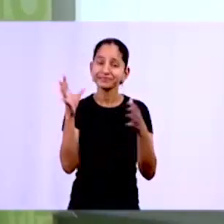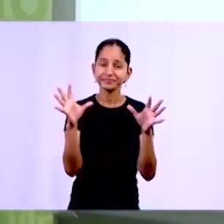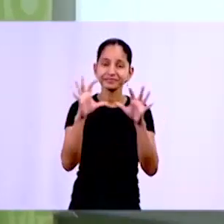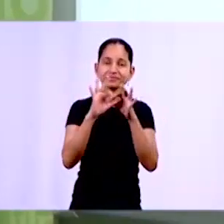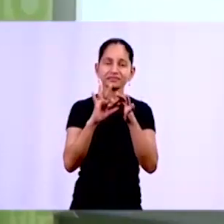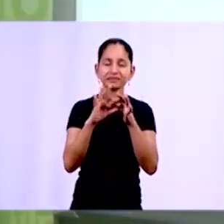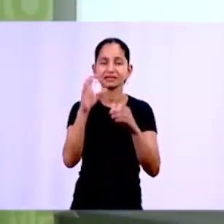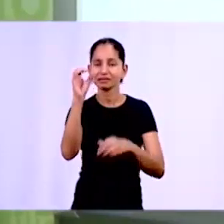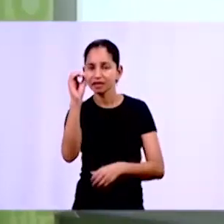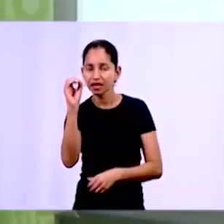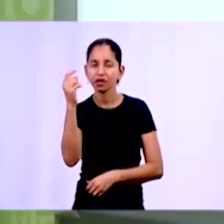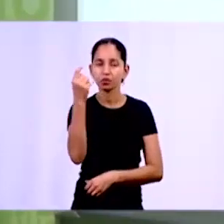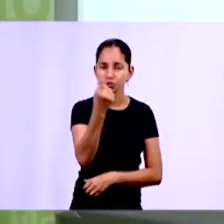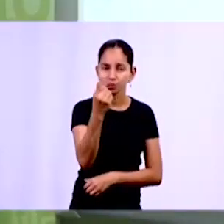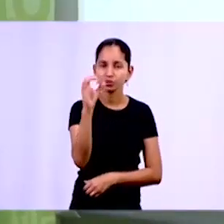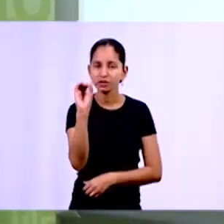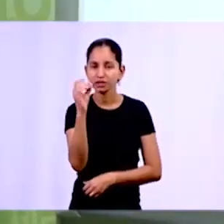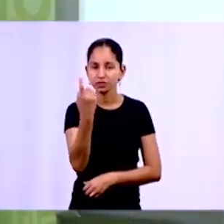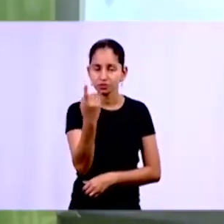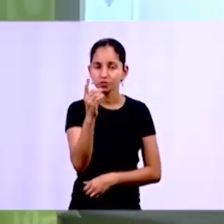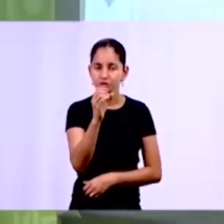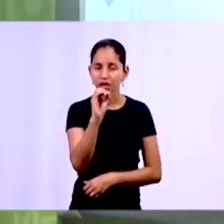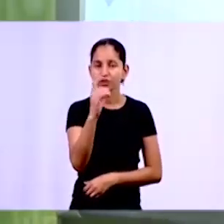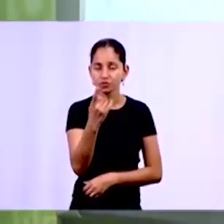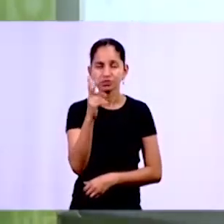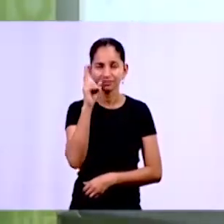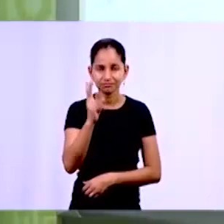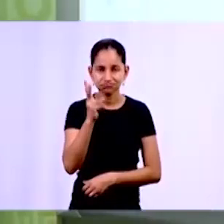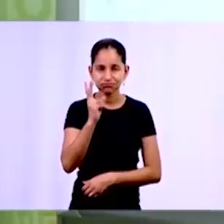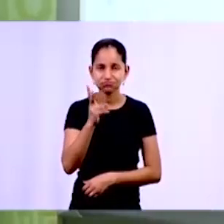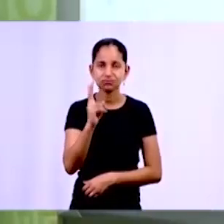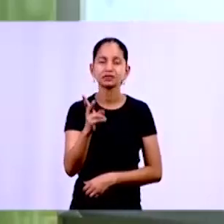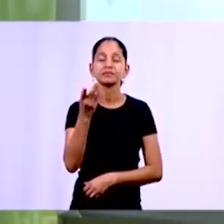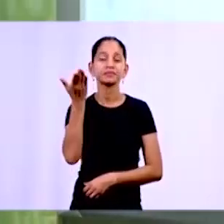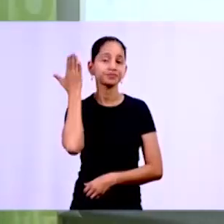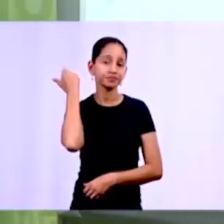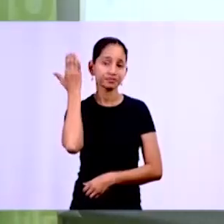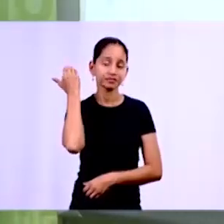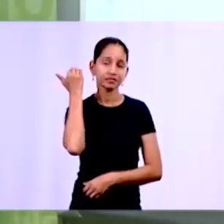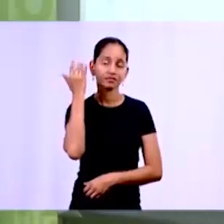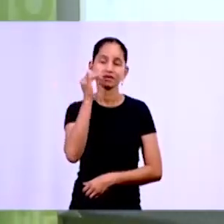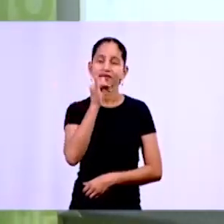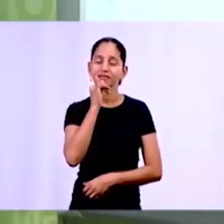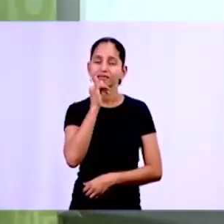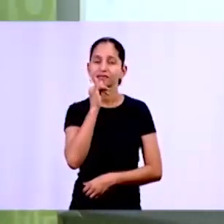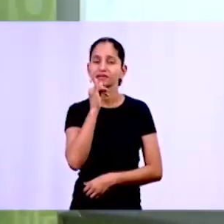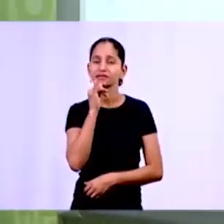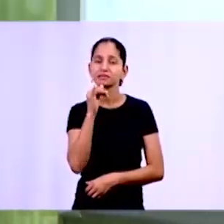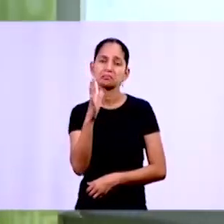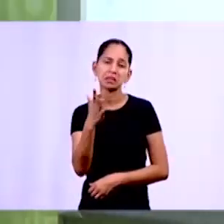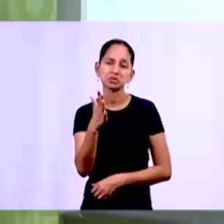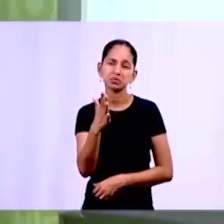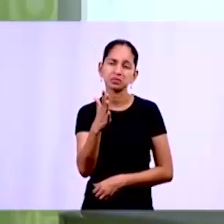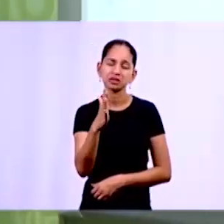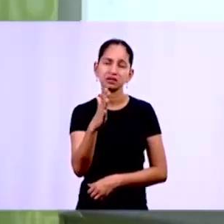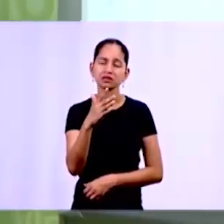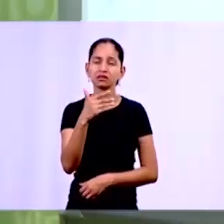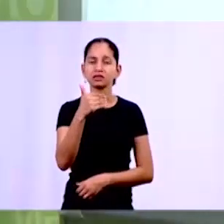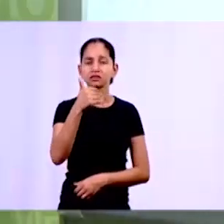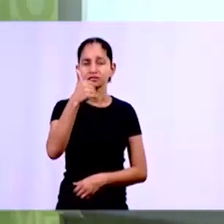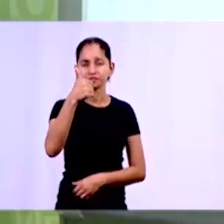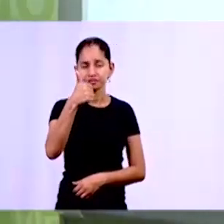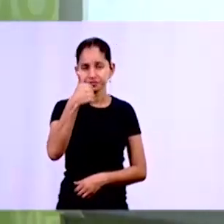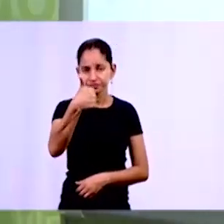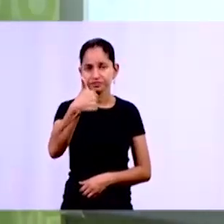informação, zeros e uns. Então, no Pentium 4, aquela lâmpada, o tamanho dela era de 180 nanômetros,